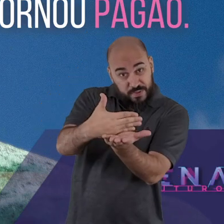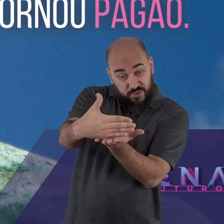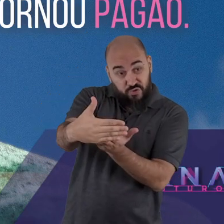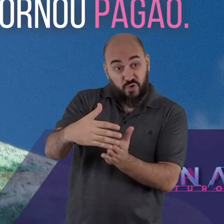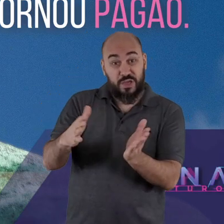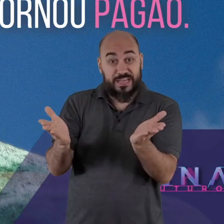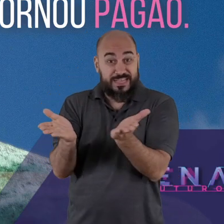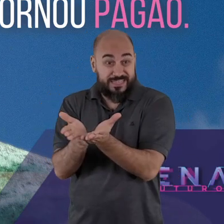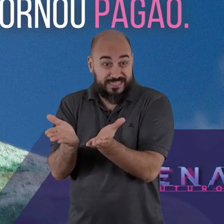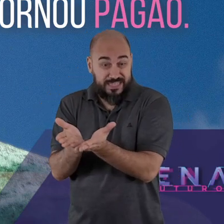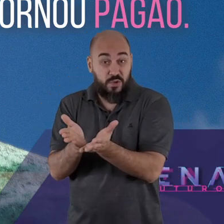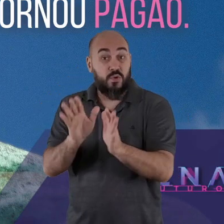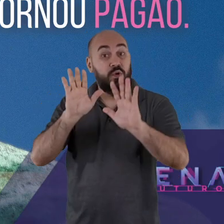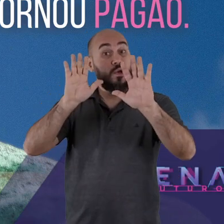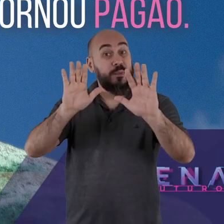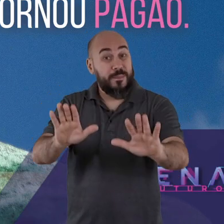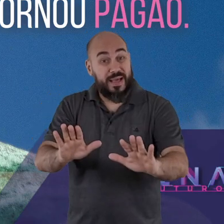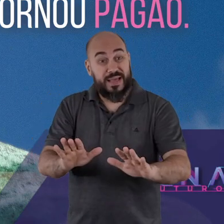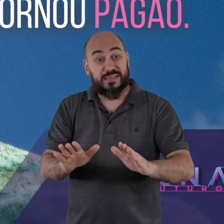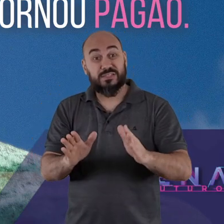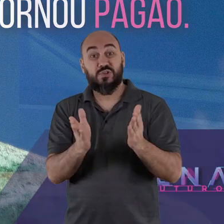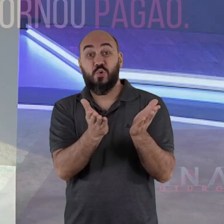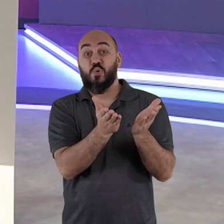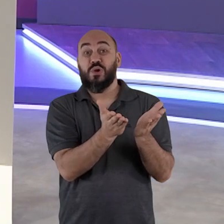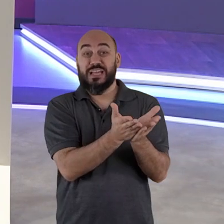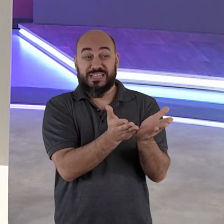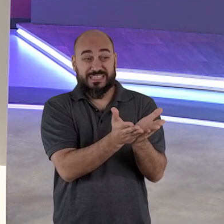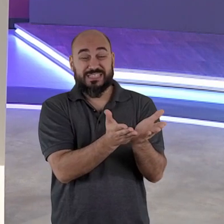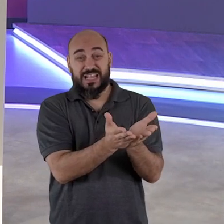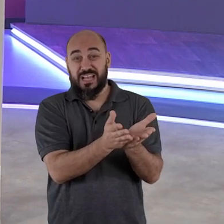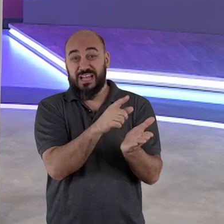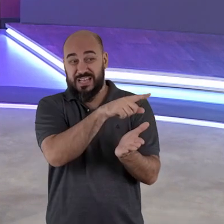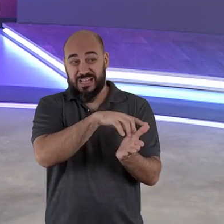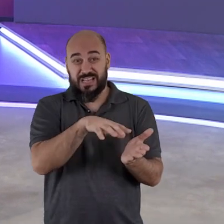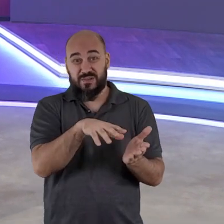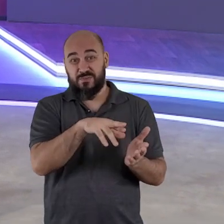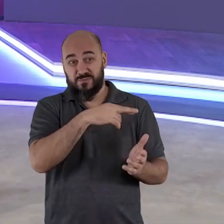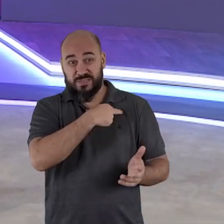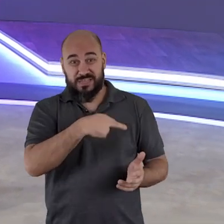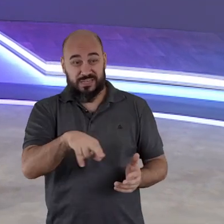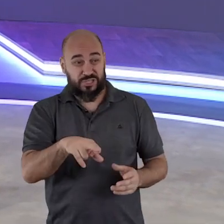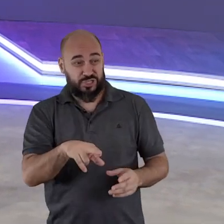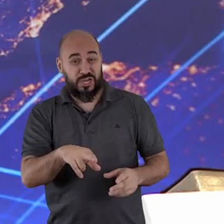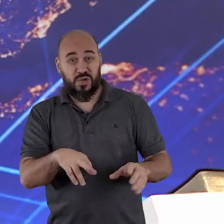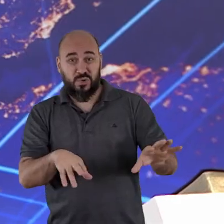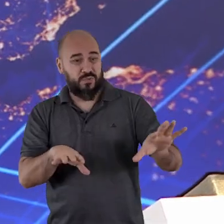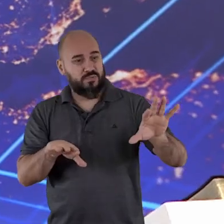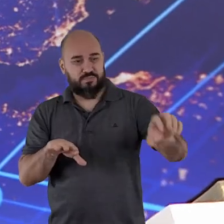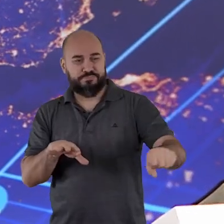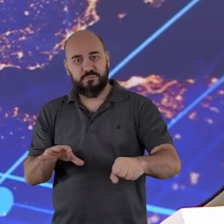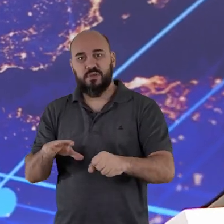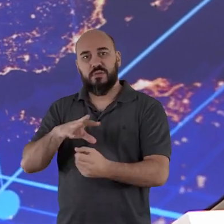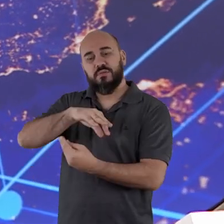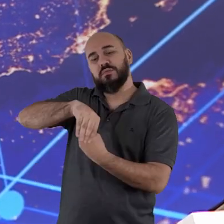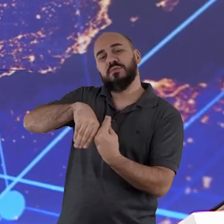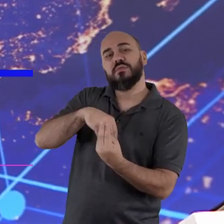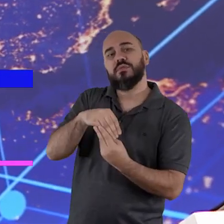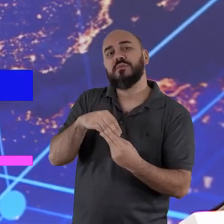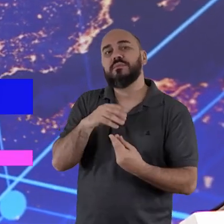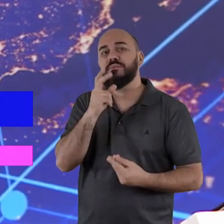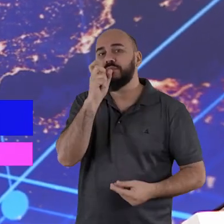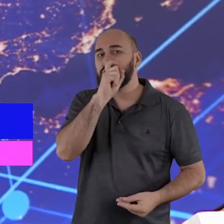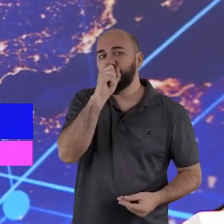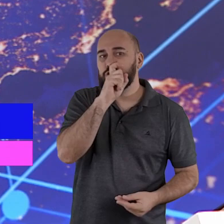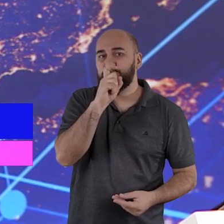o cristianismo se tornou pagão. Foi isso mesmo. Quando Constantino